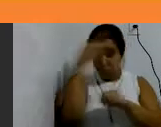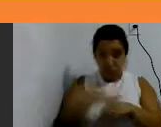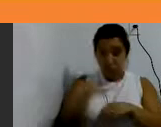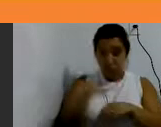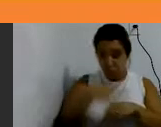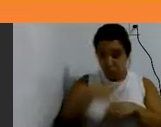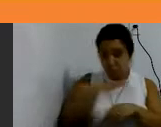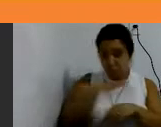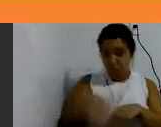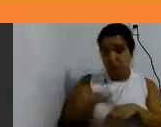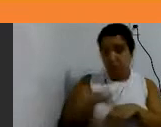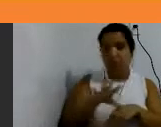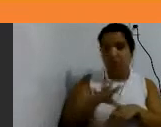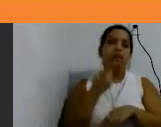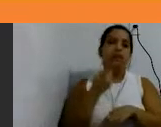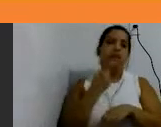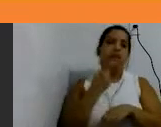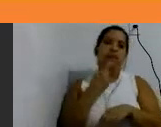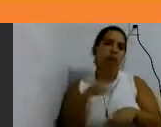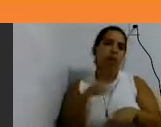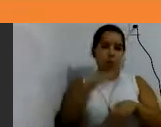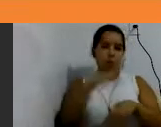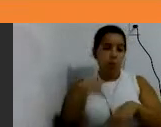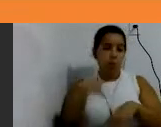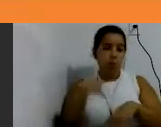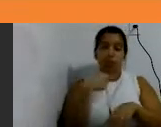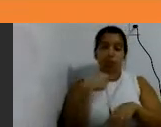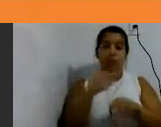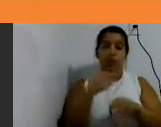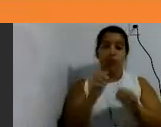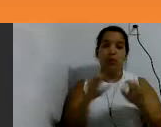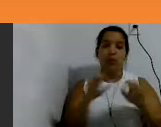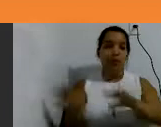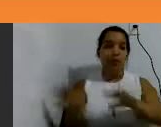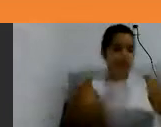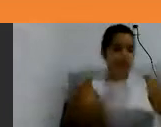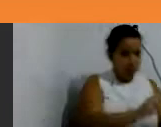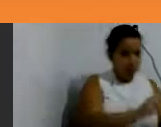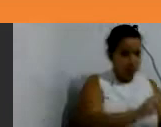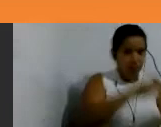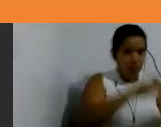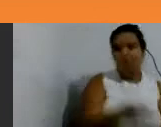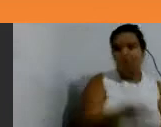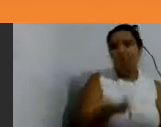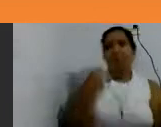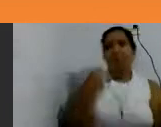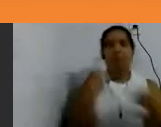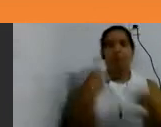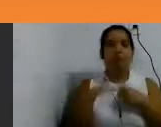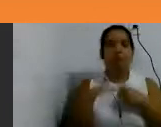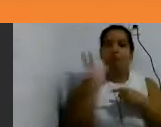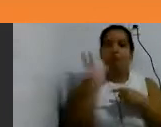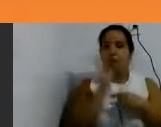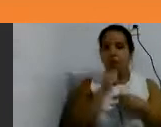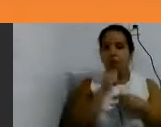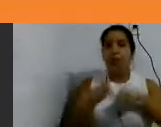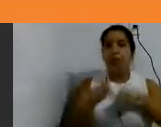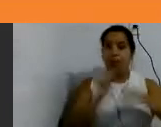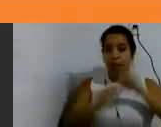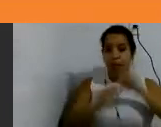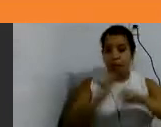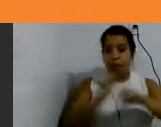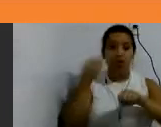possível coletar sangue de todo mundo e levar para o laboratório, por N questões. Então, a gente leva o quê? A gente